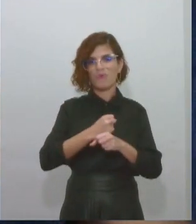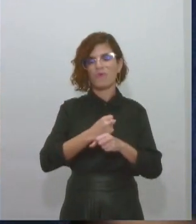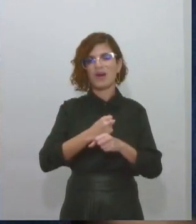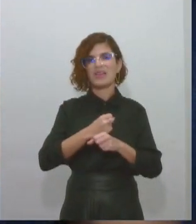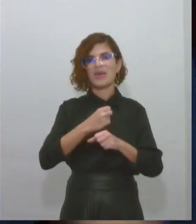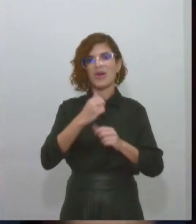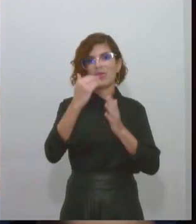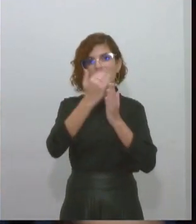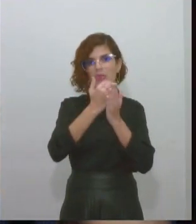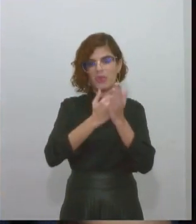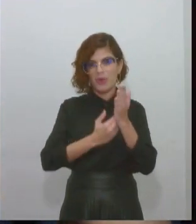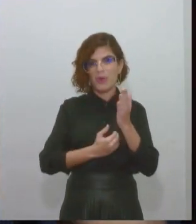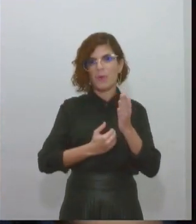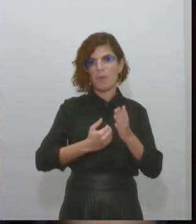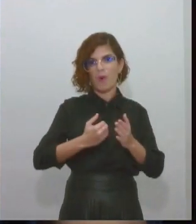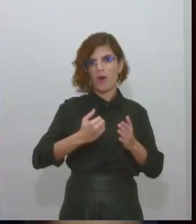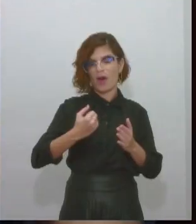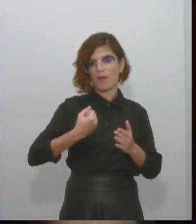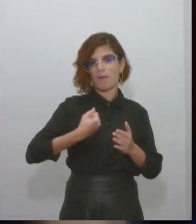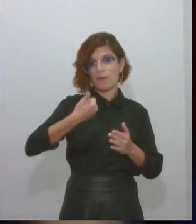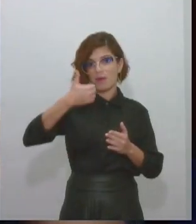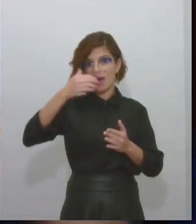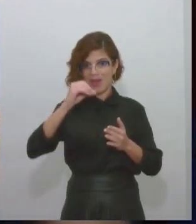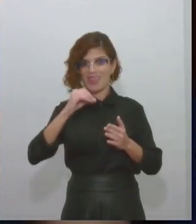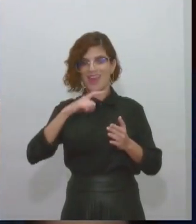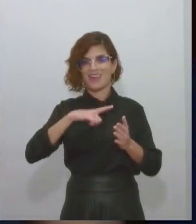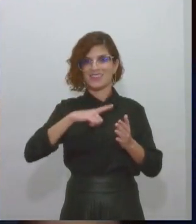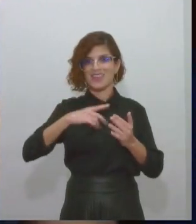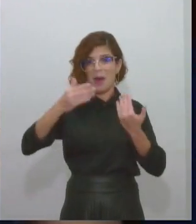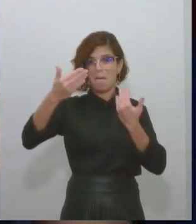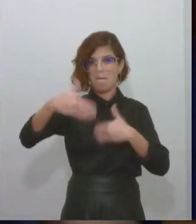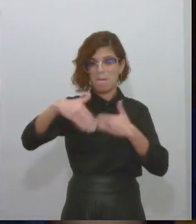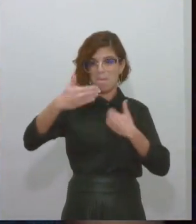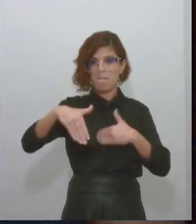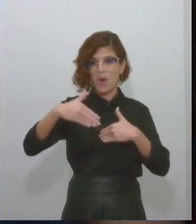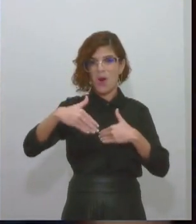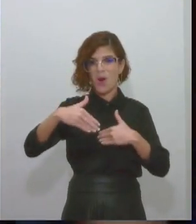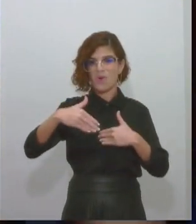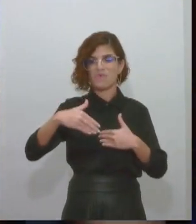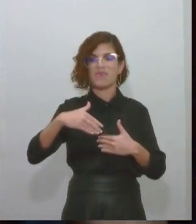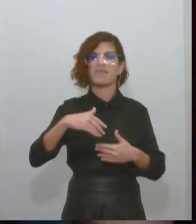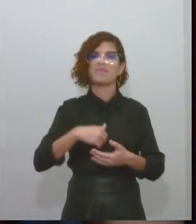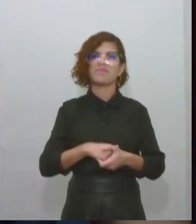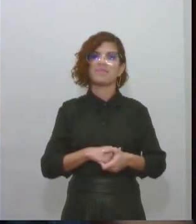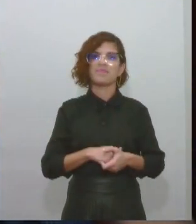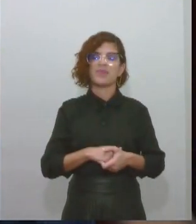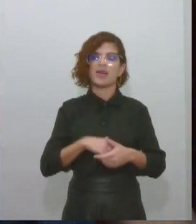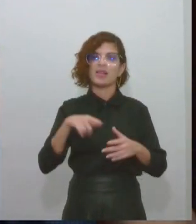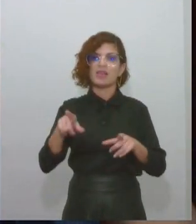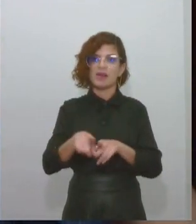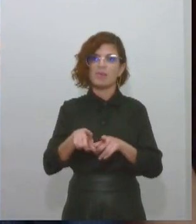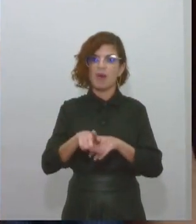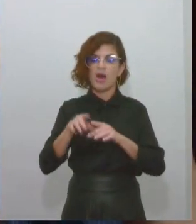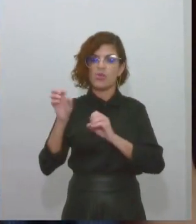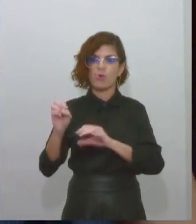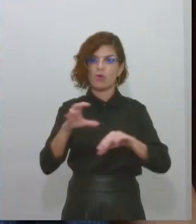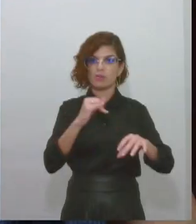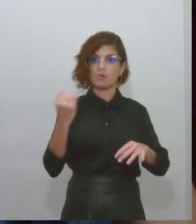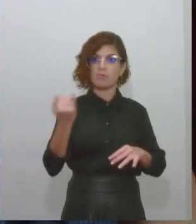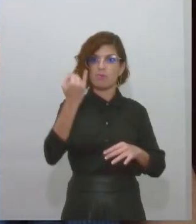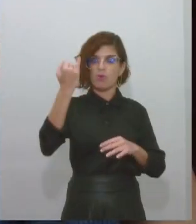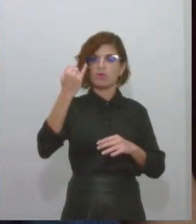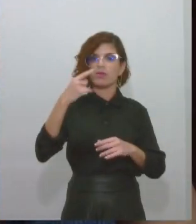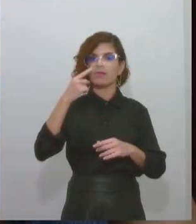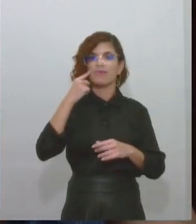que se destacam no IDEB e no IDESE, é a meritocracia que chega também na educação. Para vocês terem ideia do sucesso, esse ano